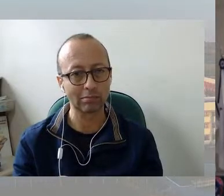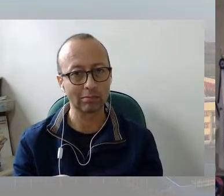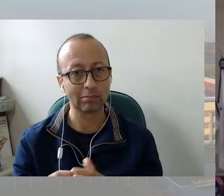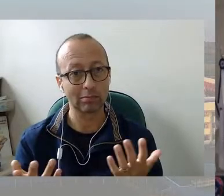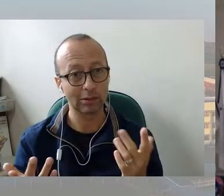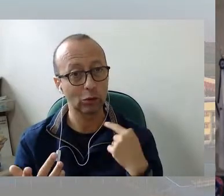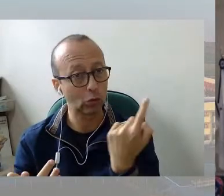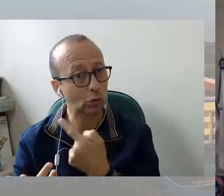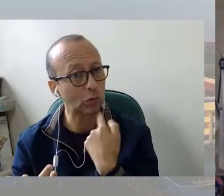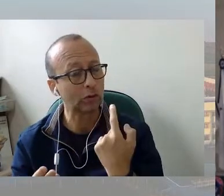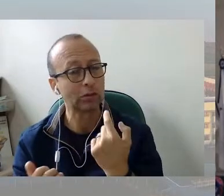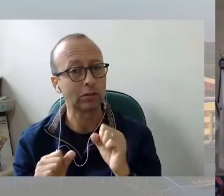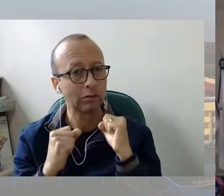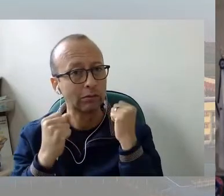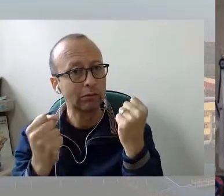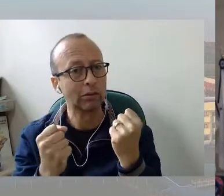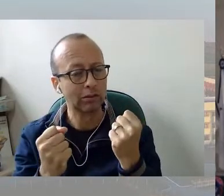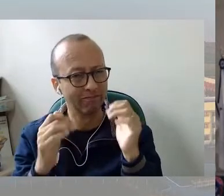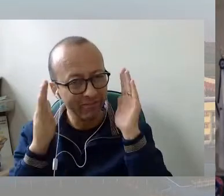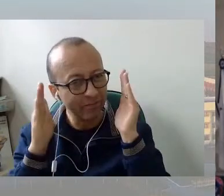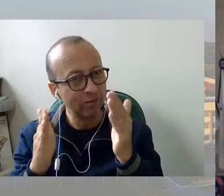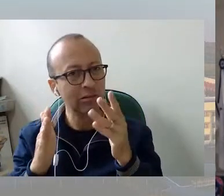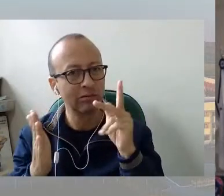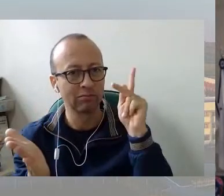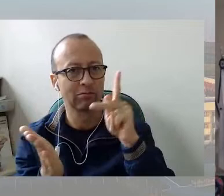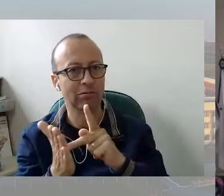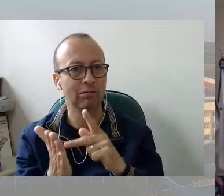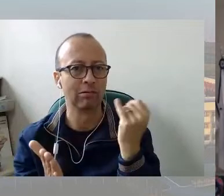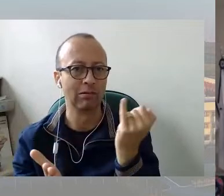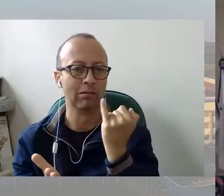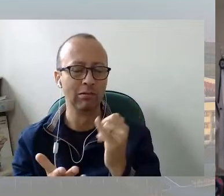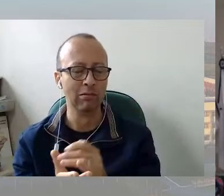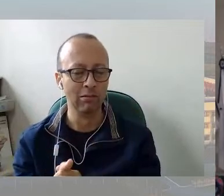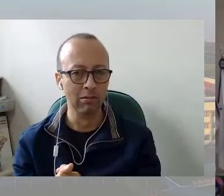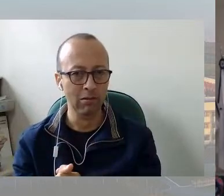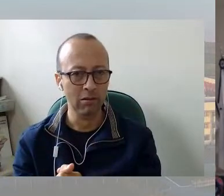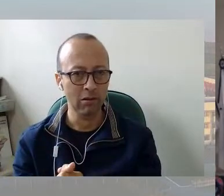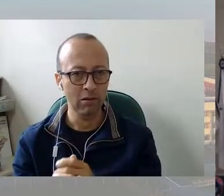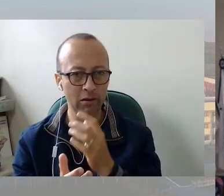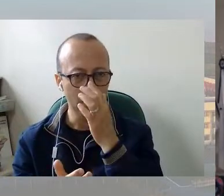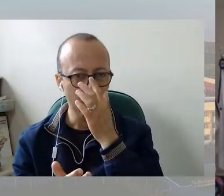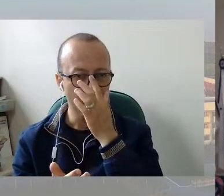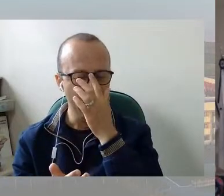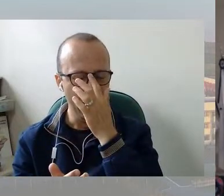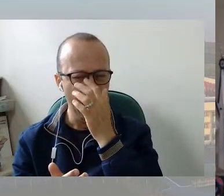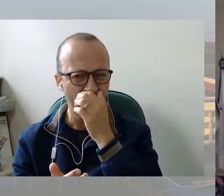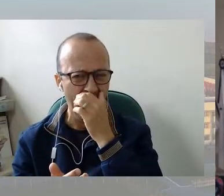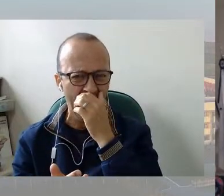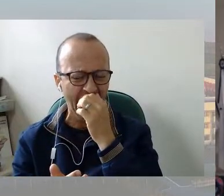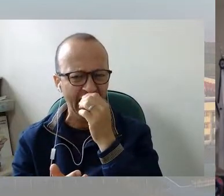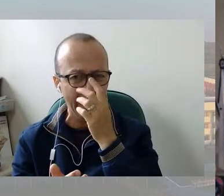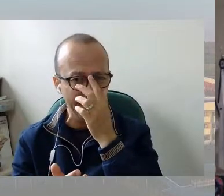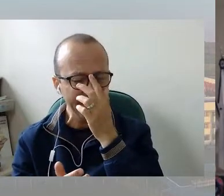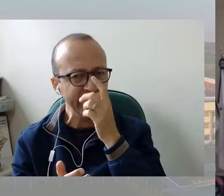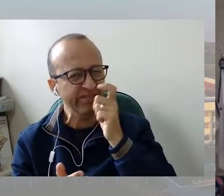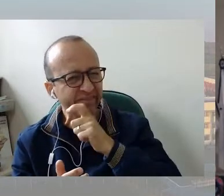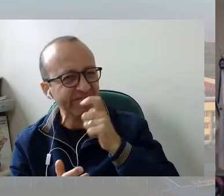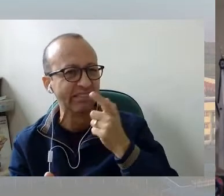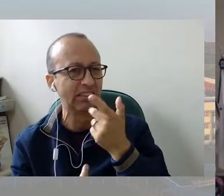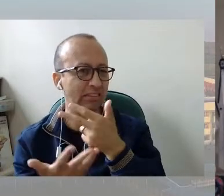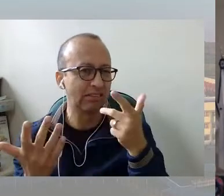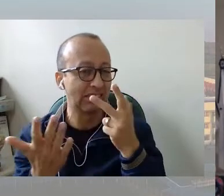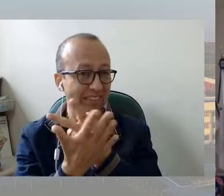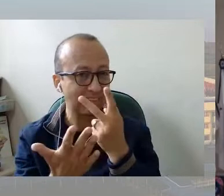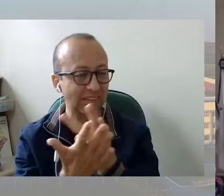para preservar a verdade, que eu acho que é muito triste a gente ter que conviver com isso e depois ficar